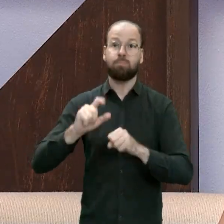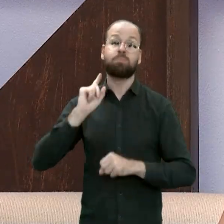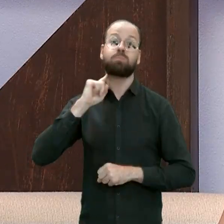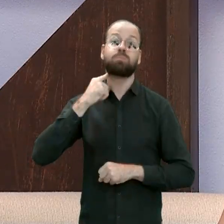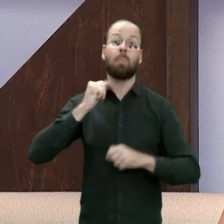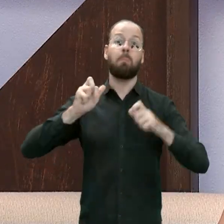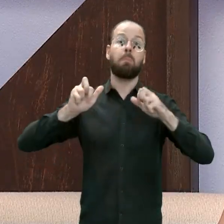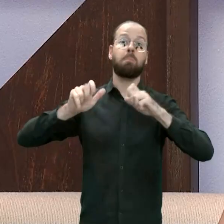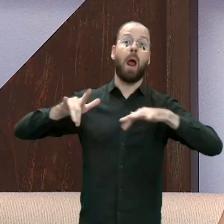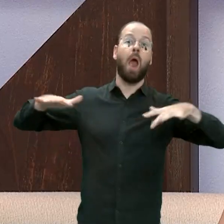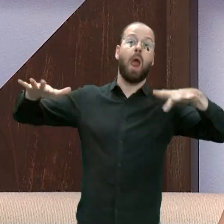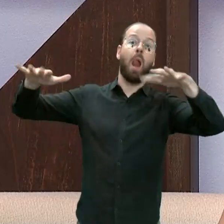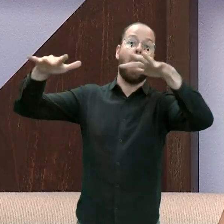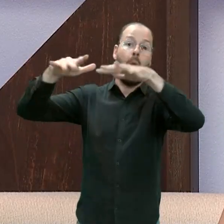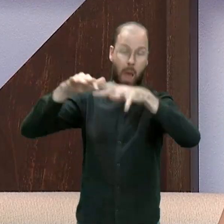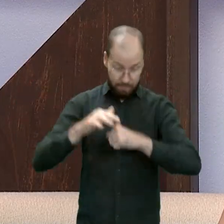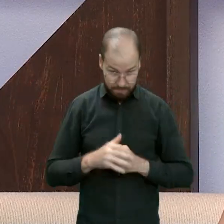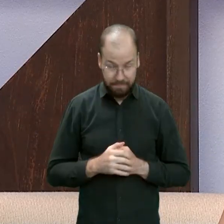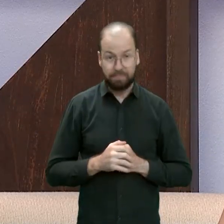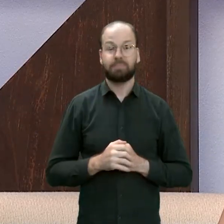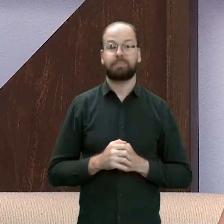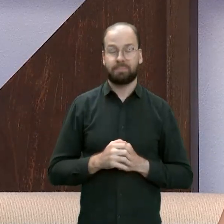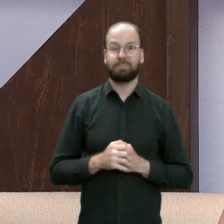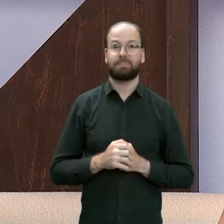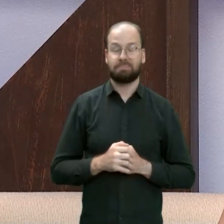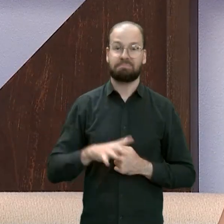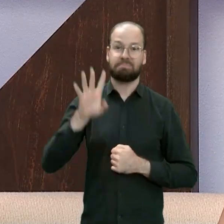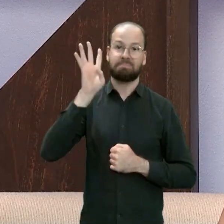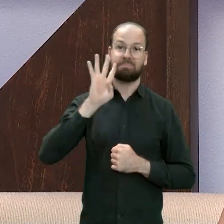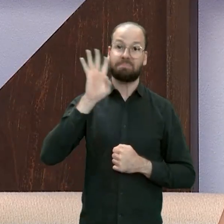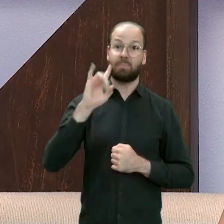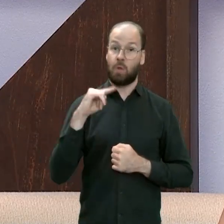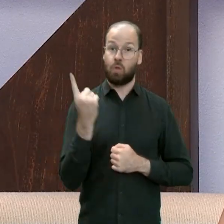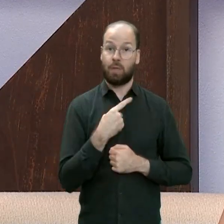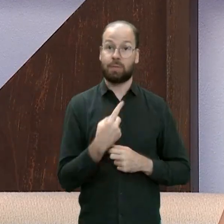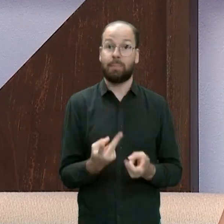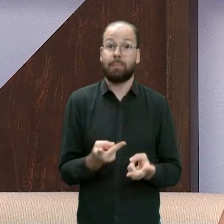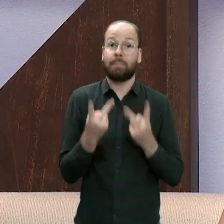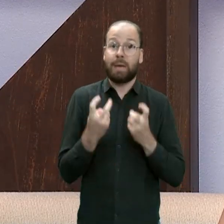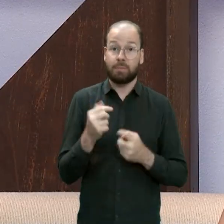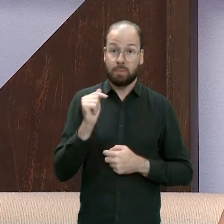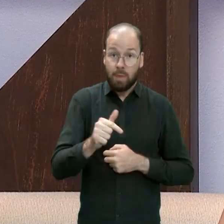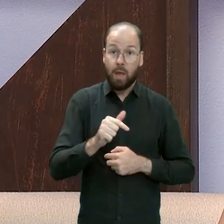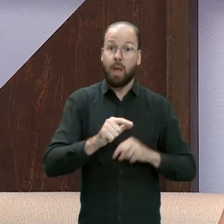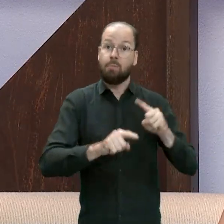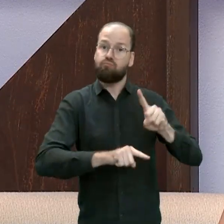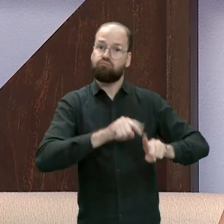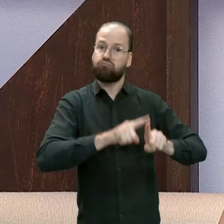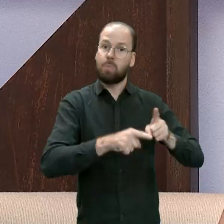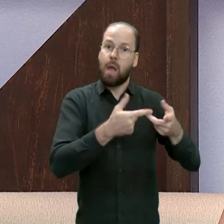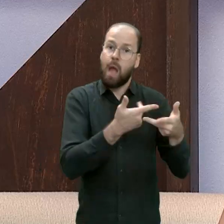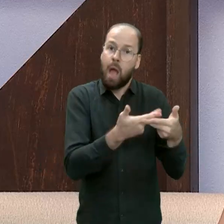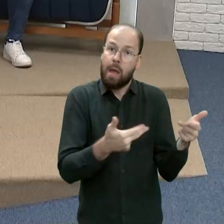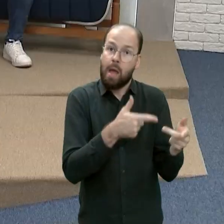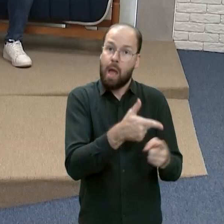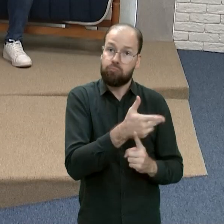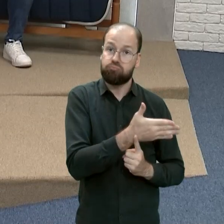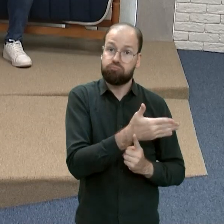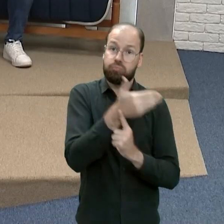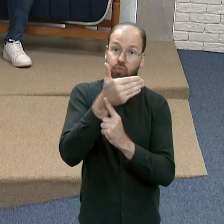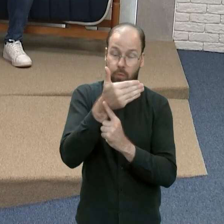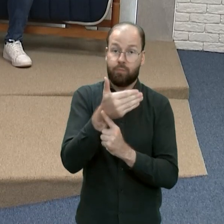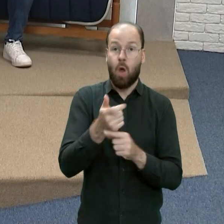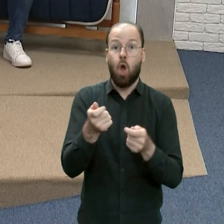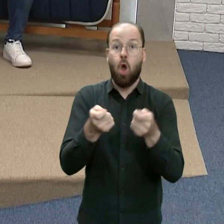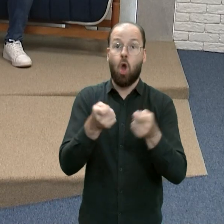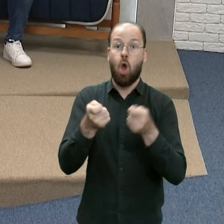Professor, Silvia, e aí a gente percebe que tendo um equipamento como esse para controlar a poluição do ar que nós temos aí,